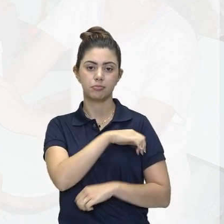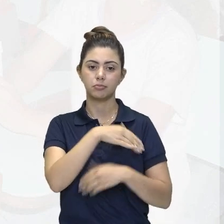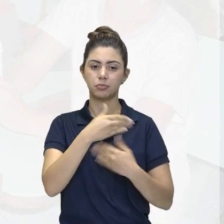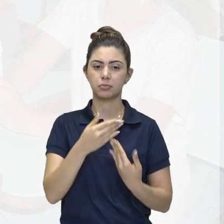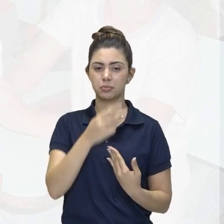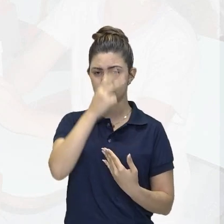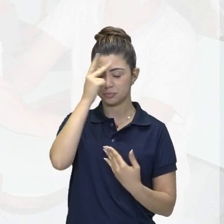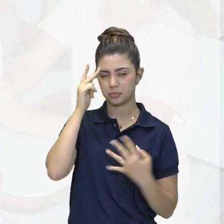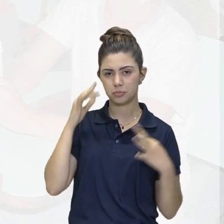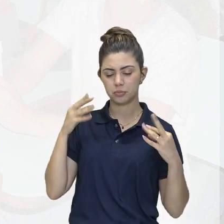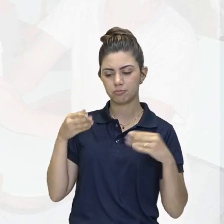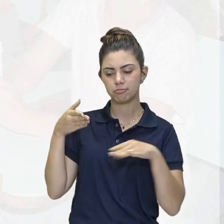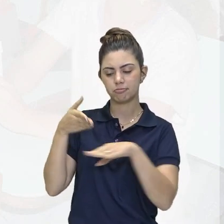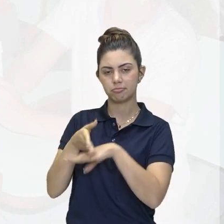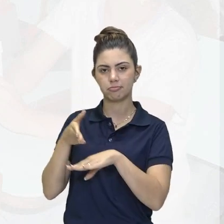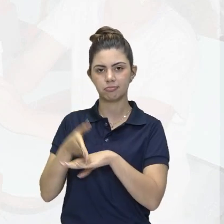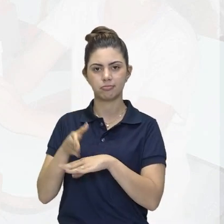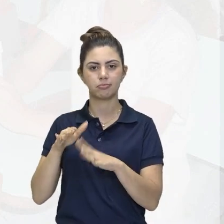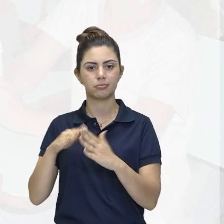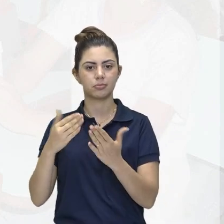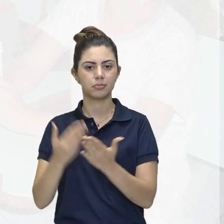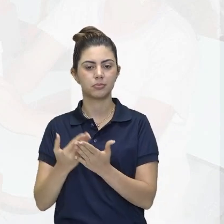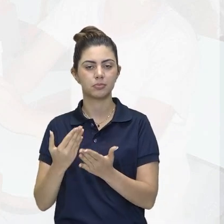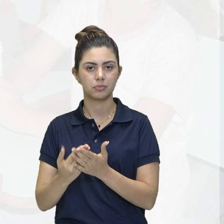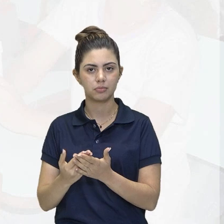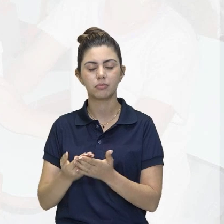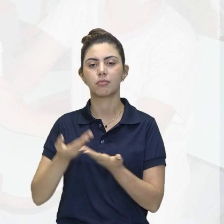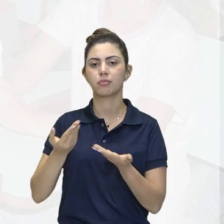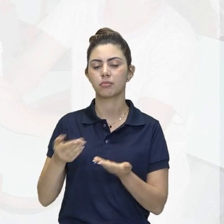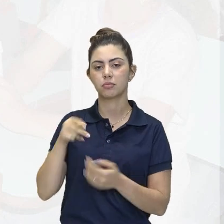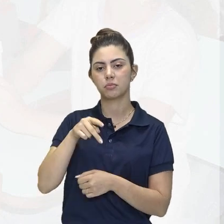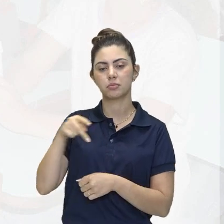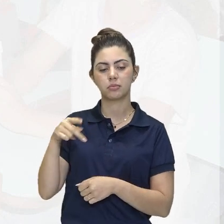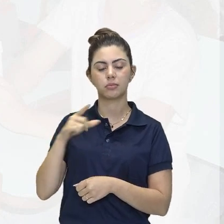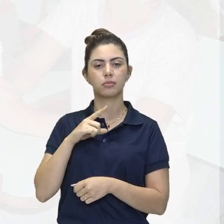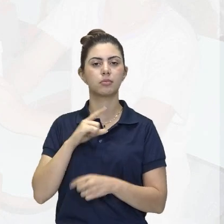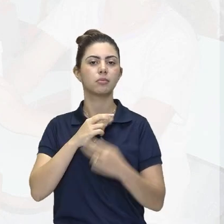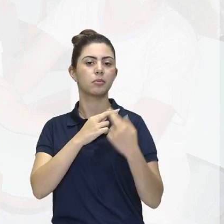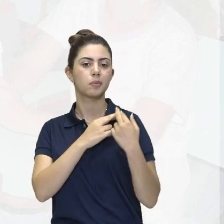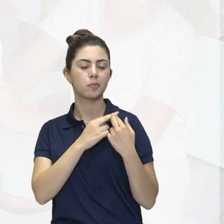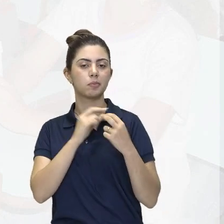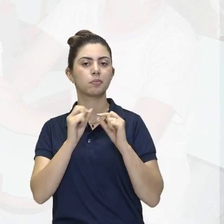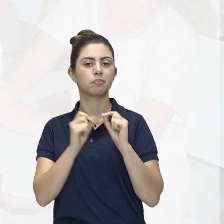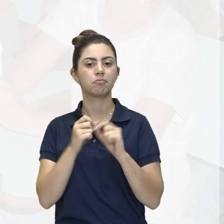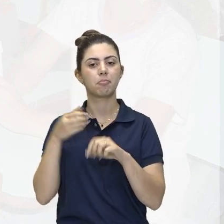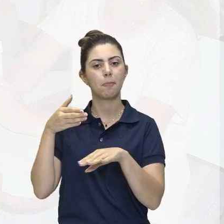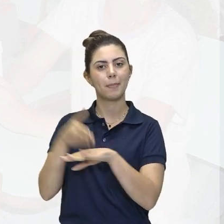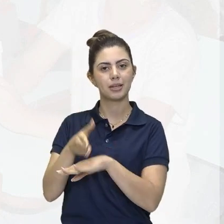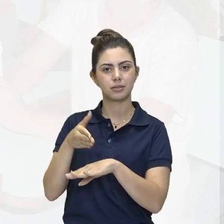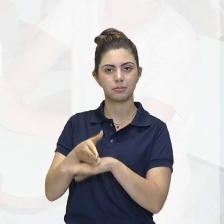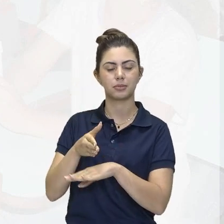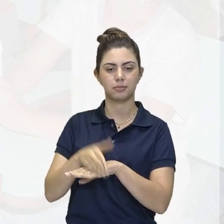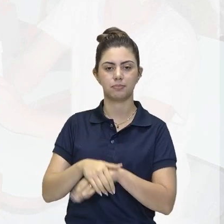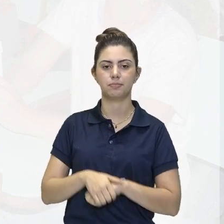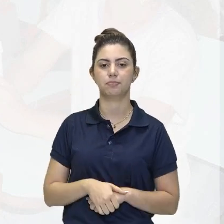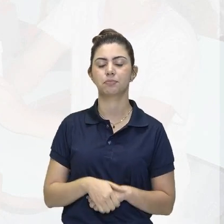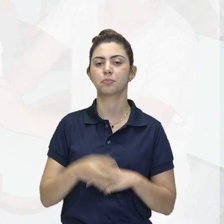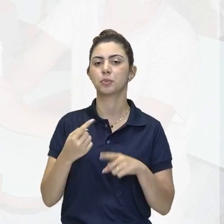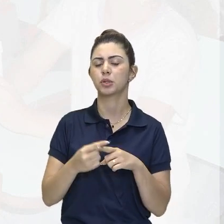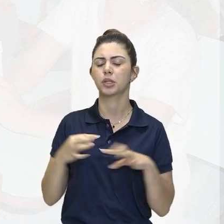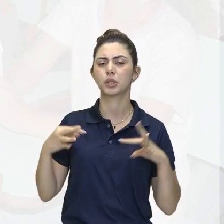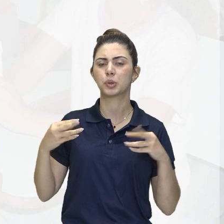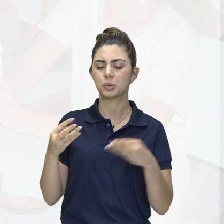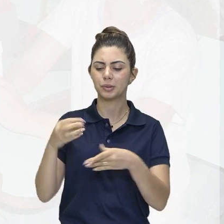escola, eles têm aí esse dever moral de participar, porque tudo que se faz